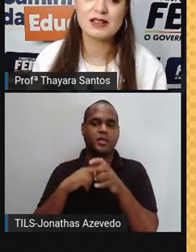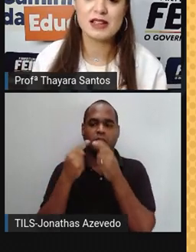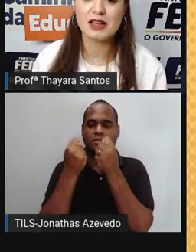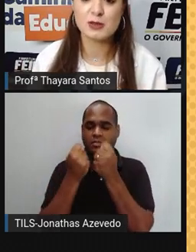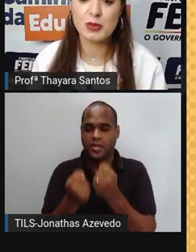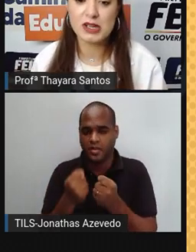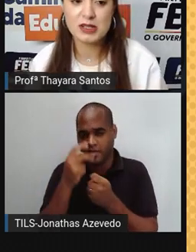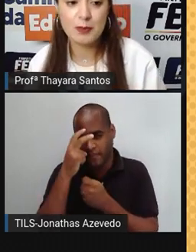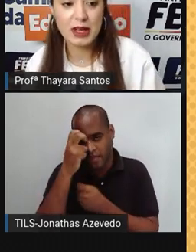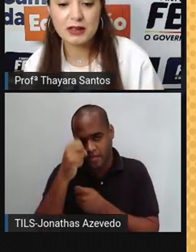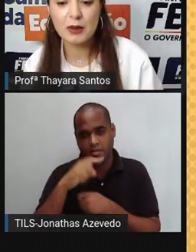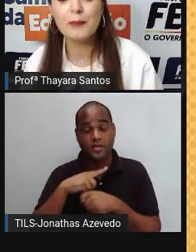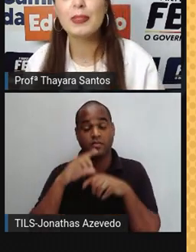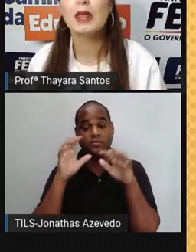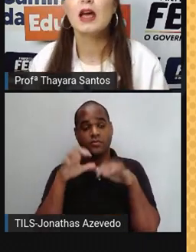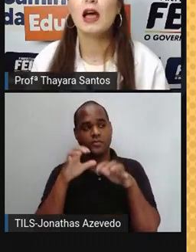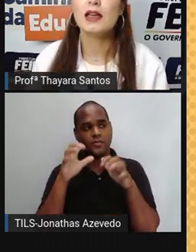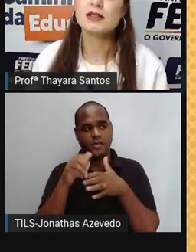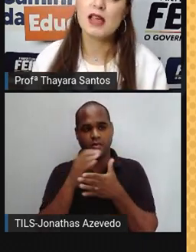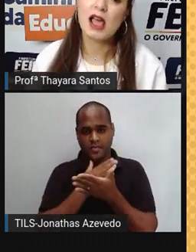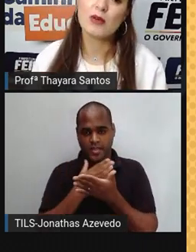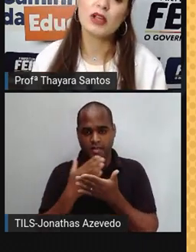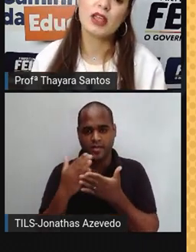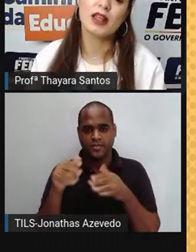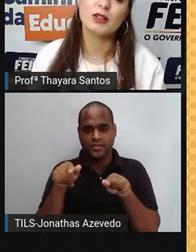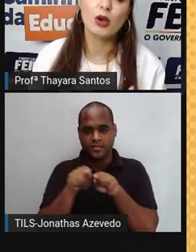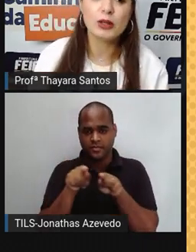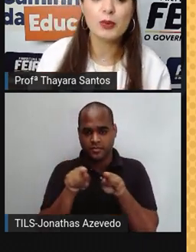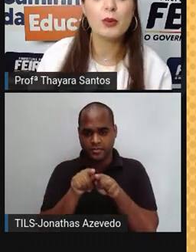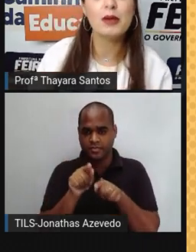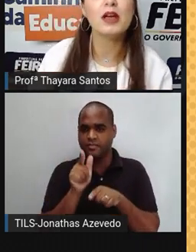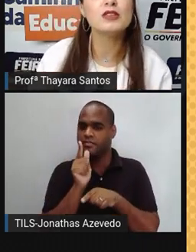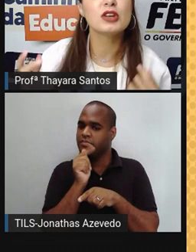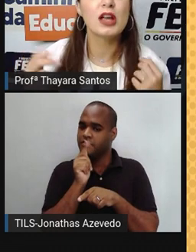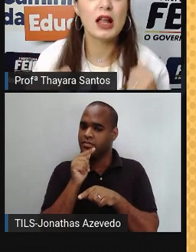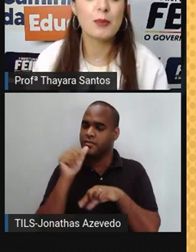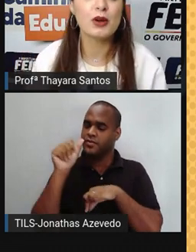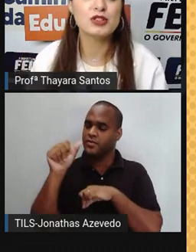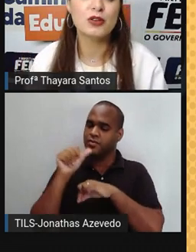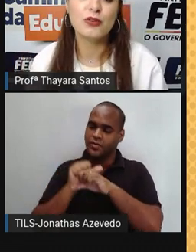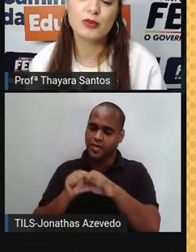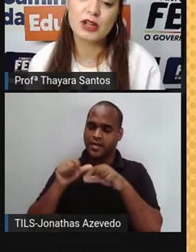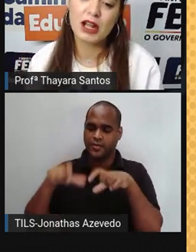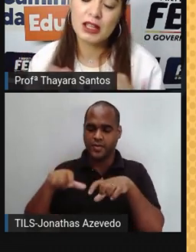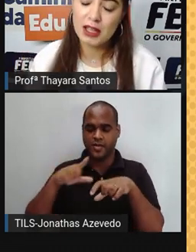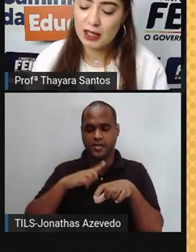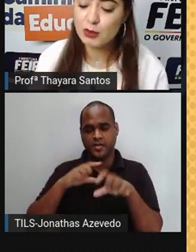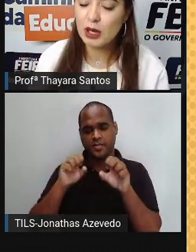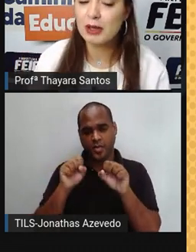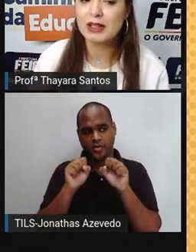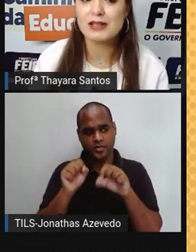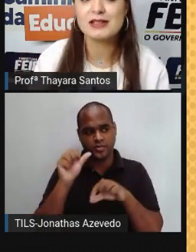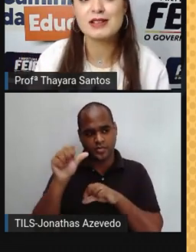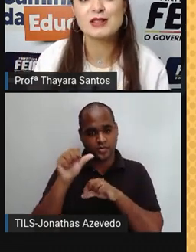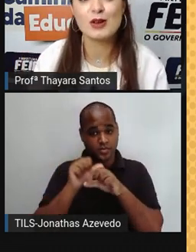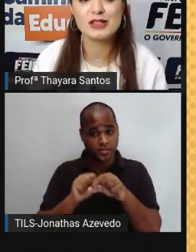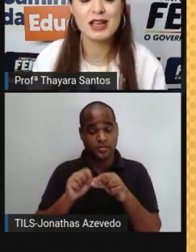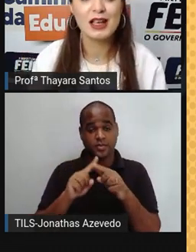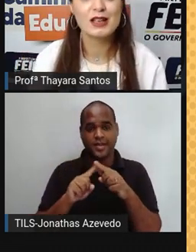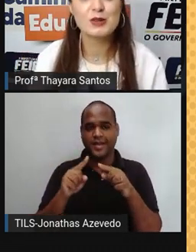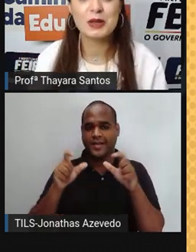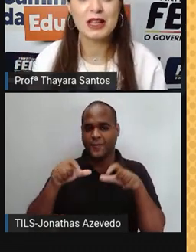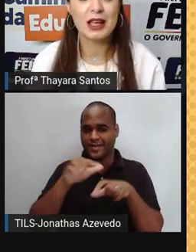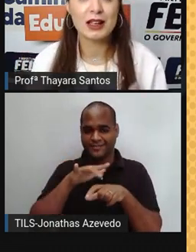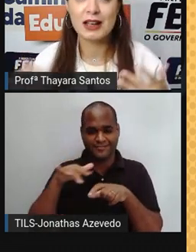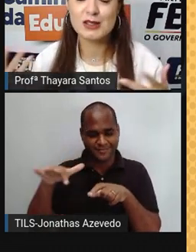pesadas e elas precipitam aí essa água que retorna para ambiente ela pode infiltrar e retroalimentar esses